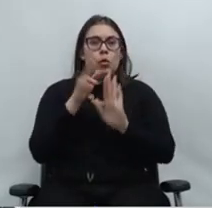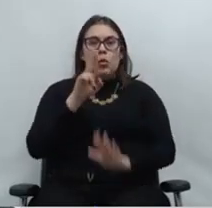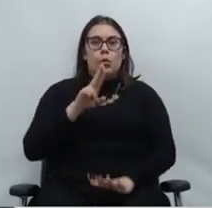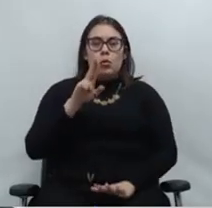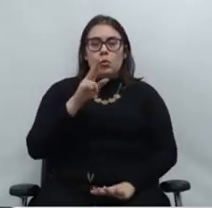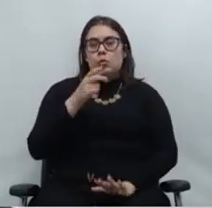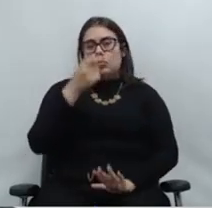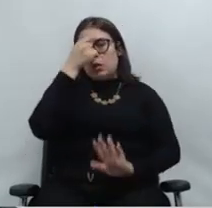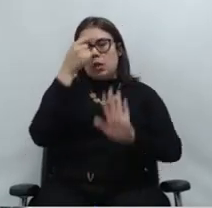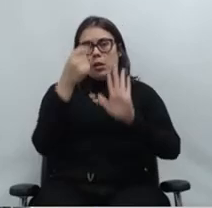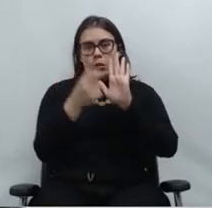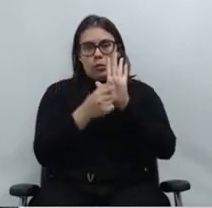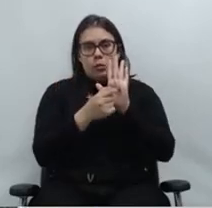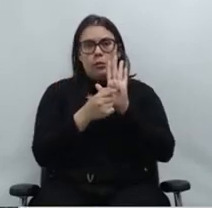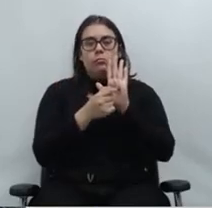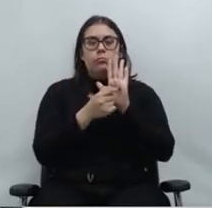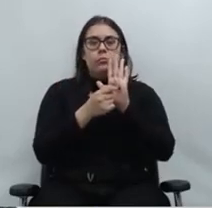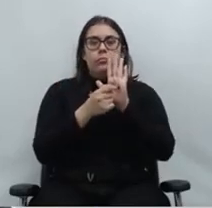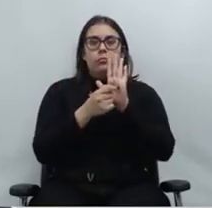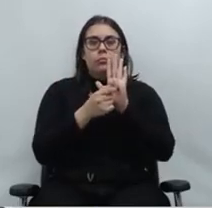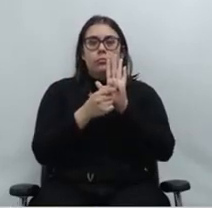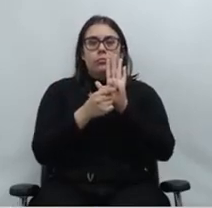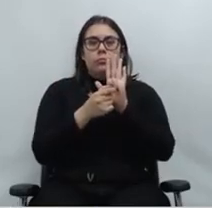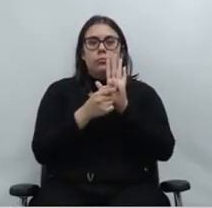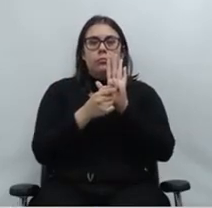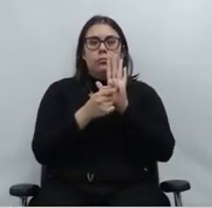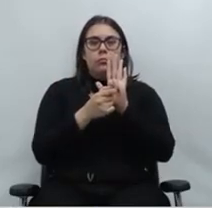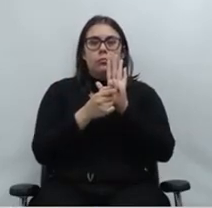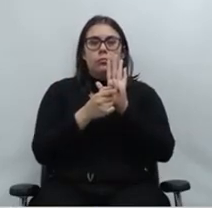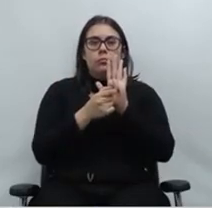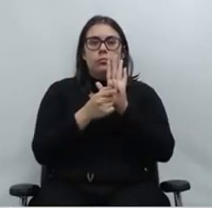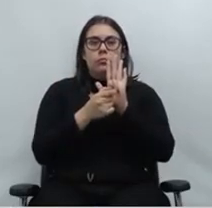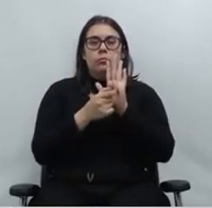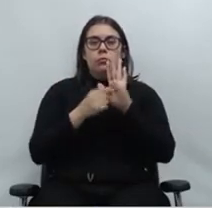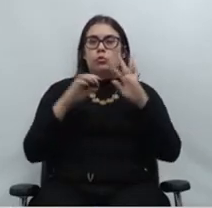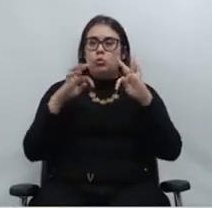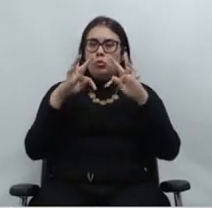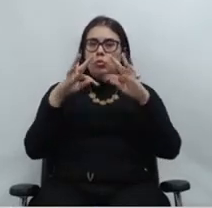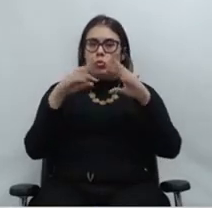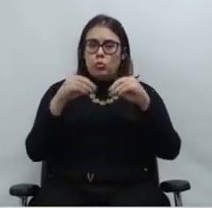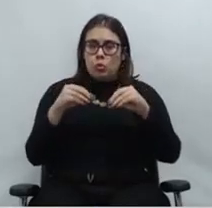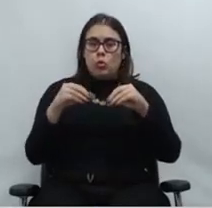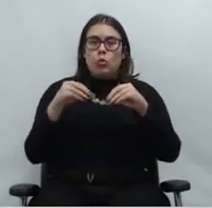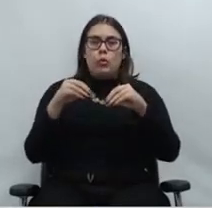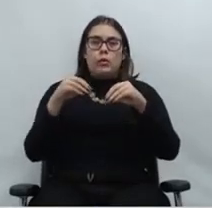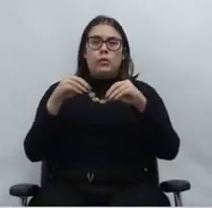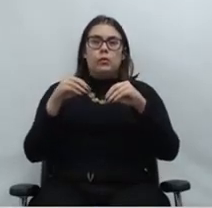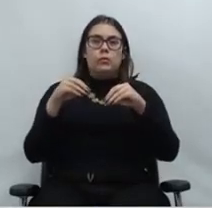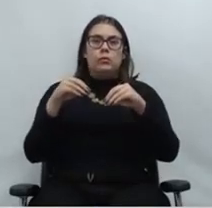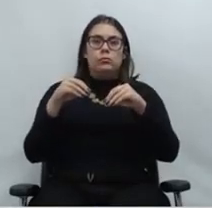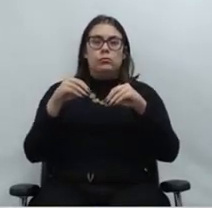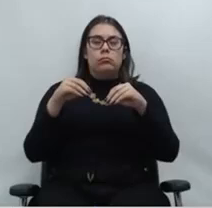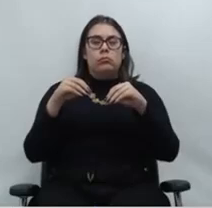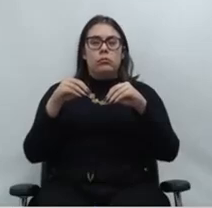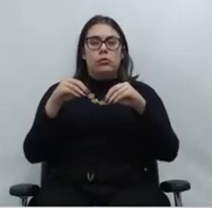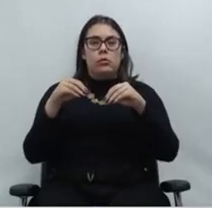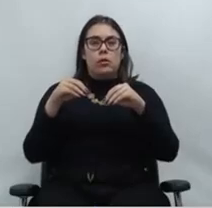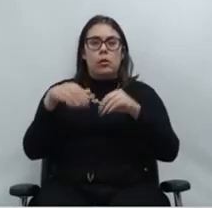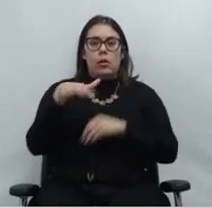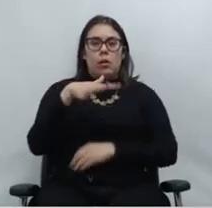inteligência artificial, bem como que as demais carreiras jurídicas têm se apoiado em tais tecnologias, como